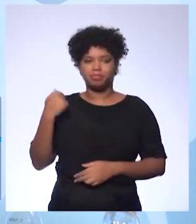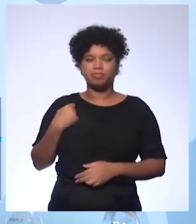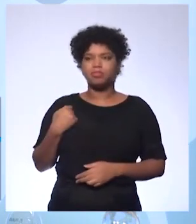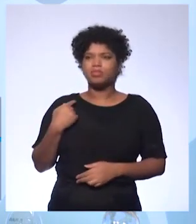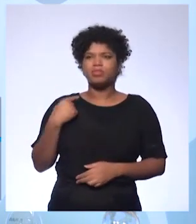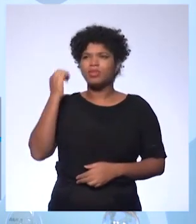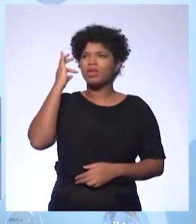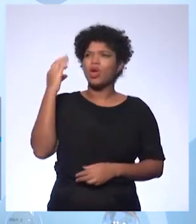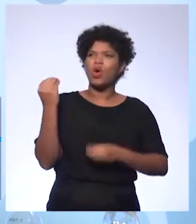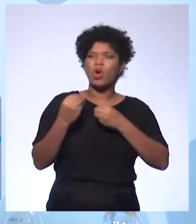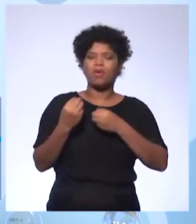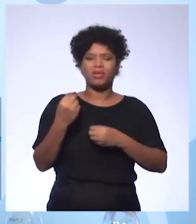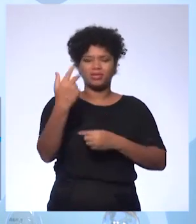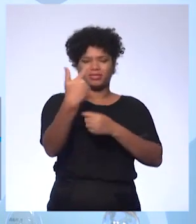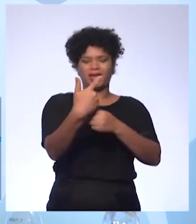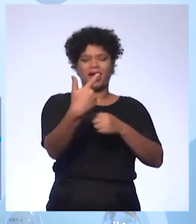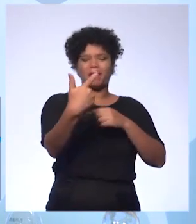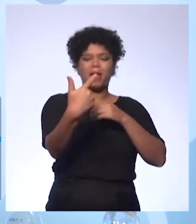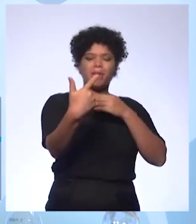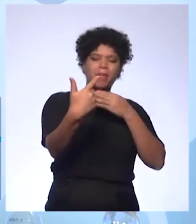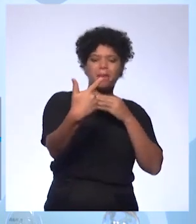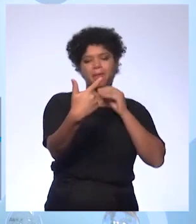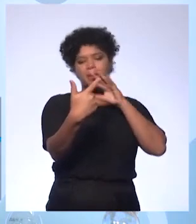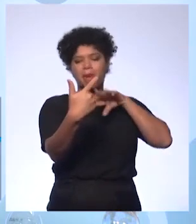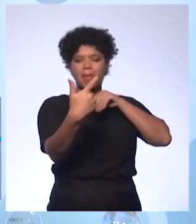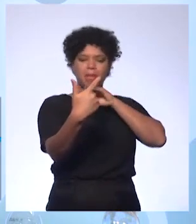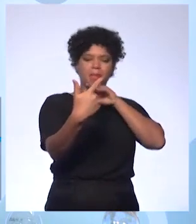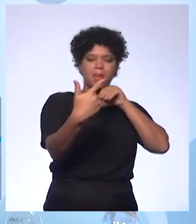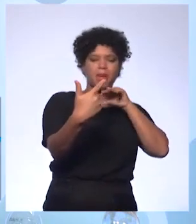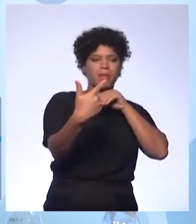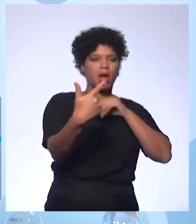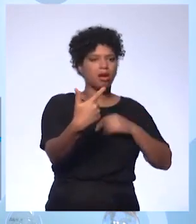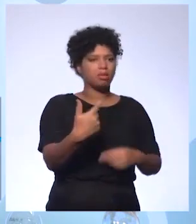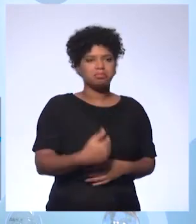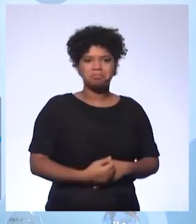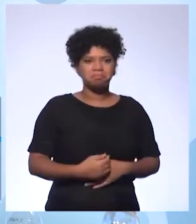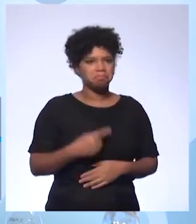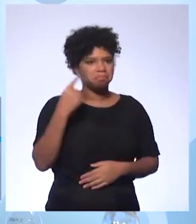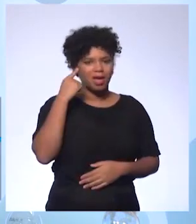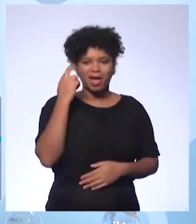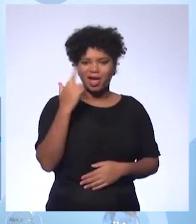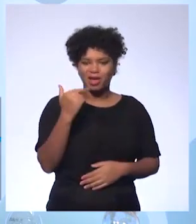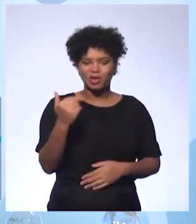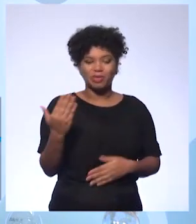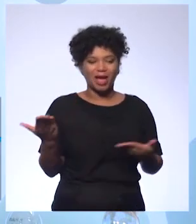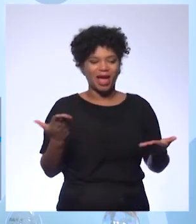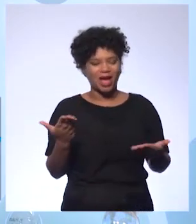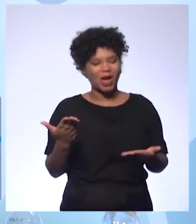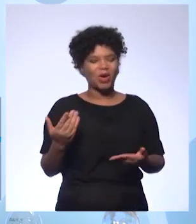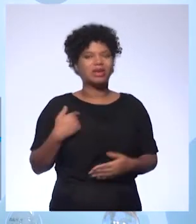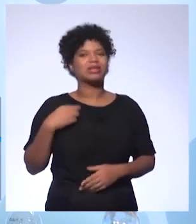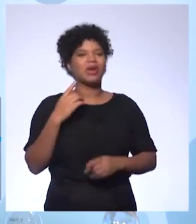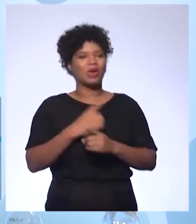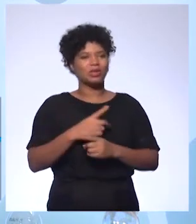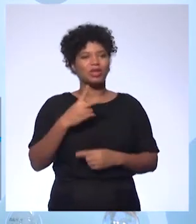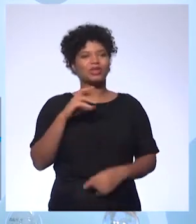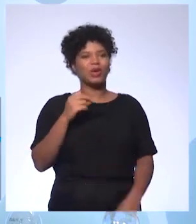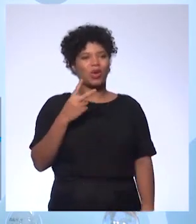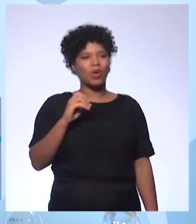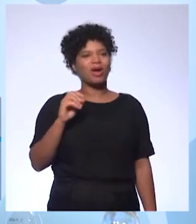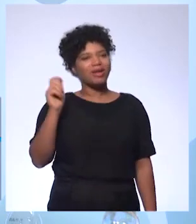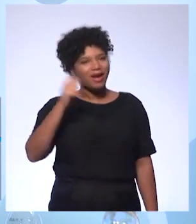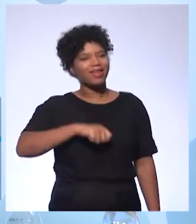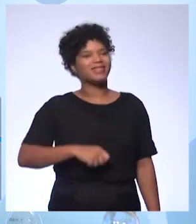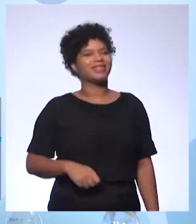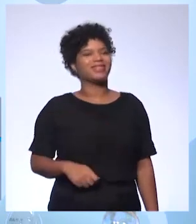aula para uma câmera, né, falando com tantas pessoas, tantos professores, e eu acho que a gente descobriu em 2020 que a